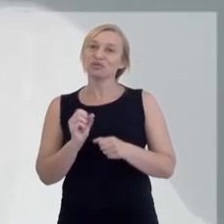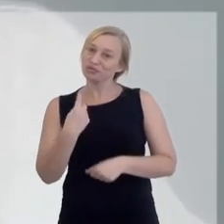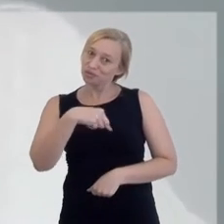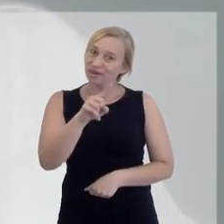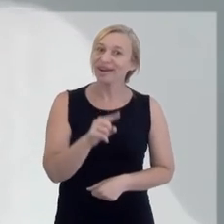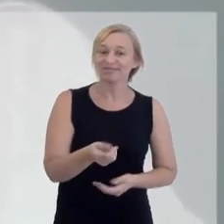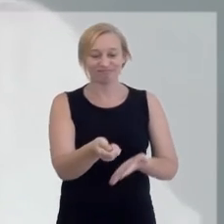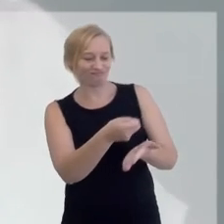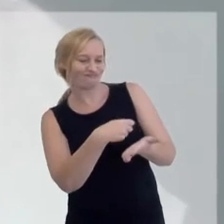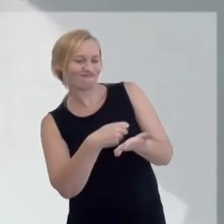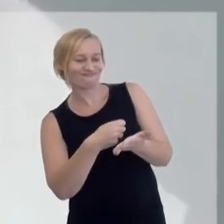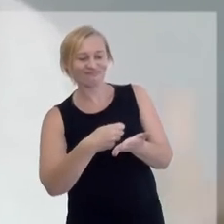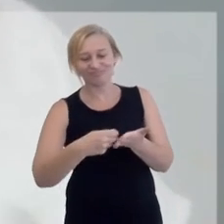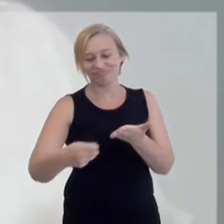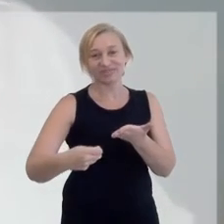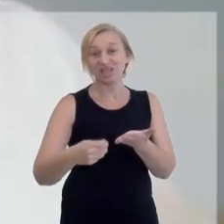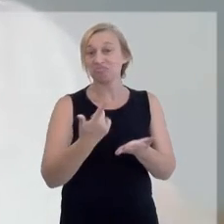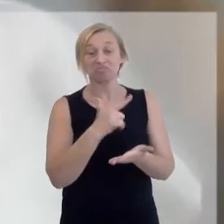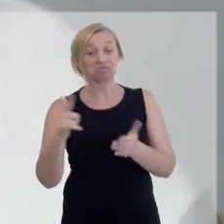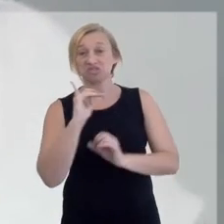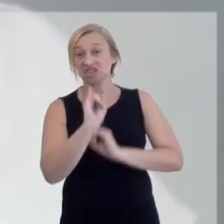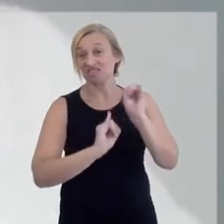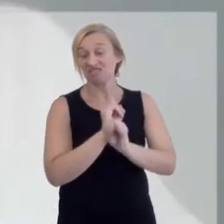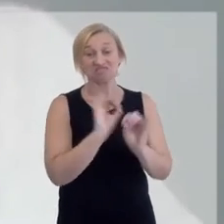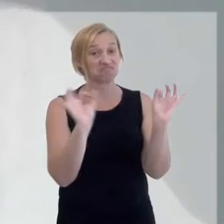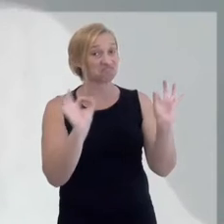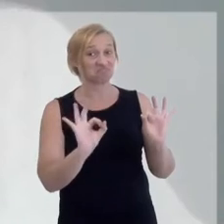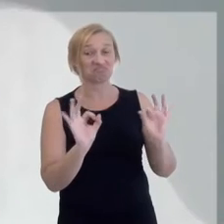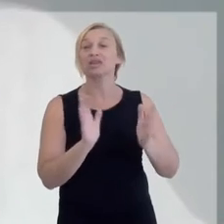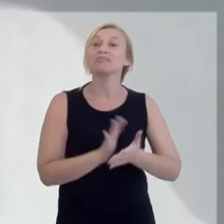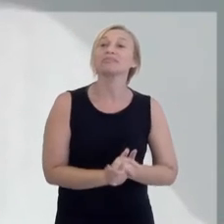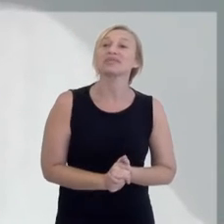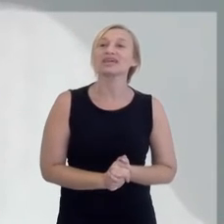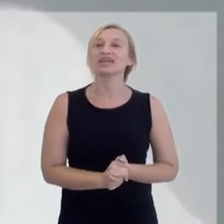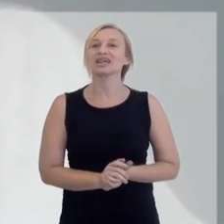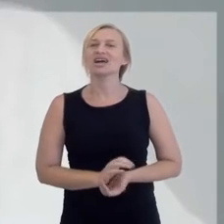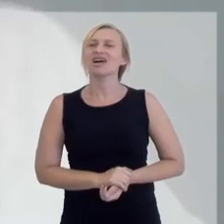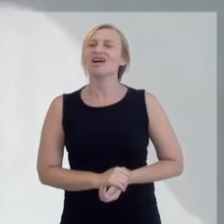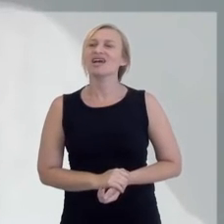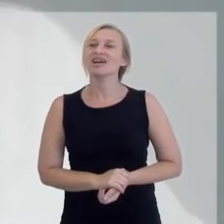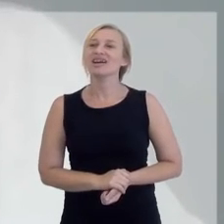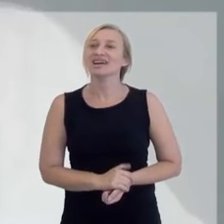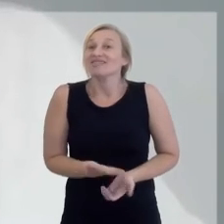E eu fiz a inscrição, não tinha internet ainda.